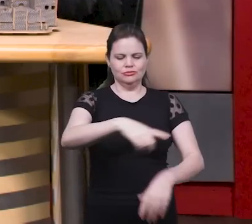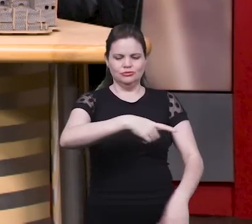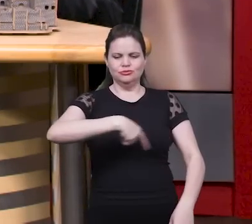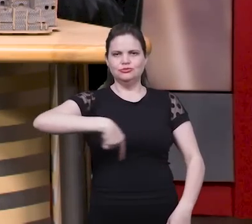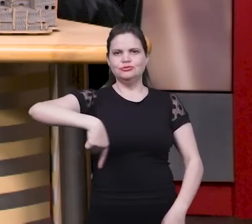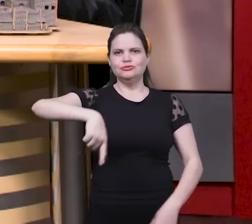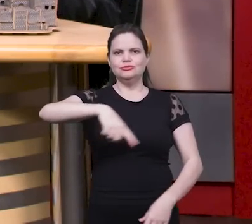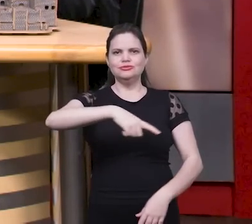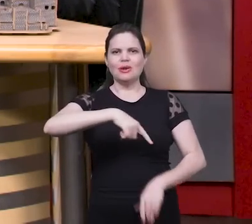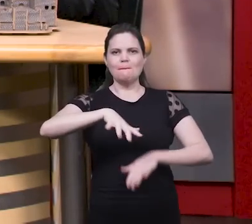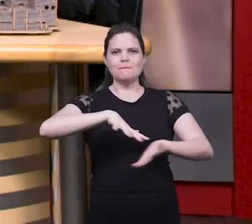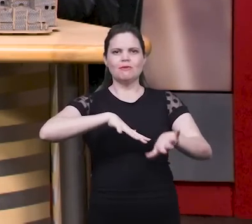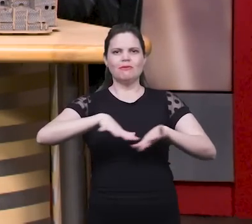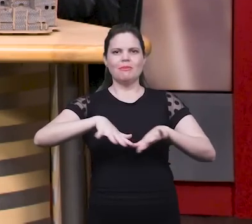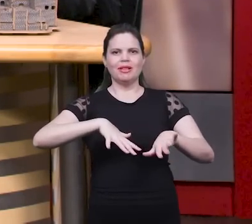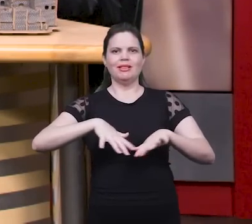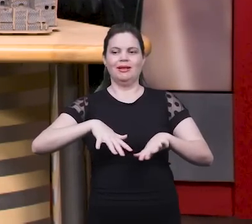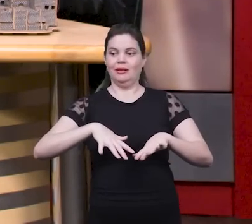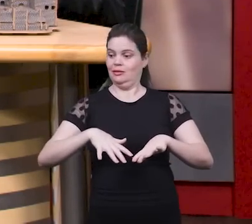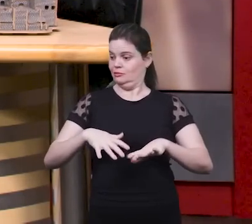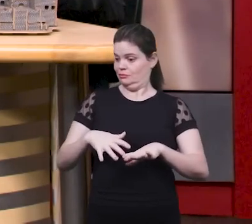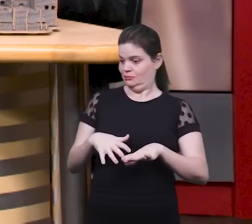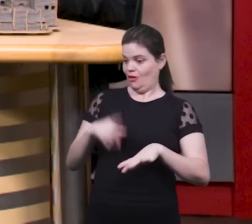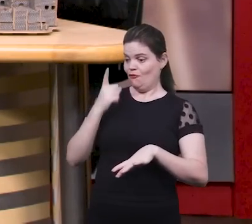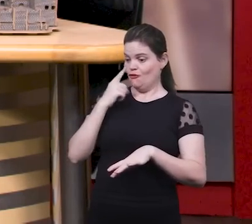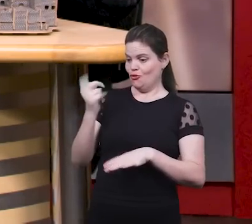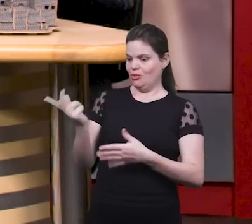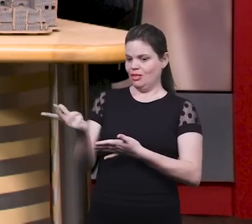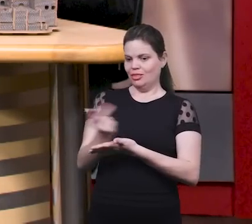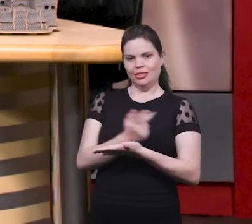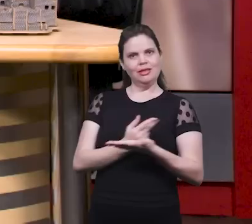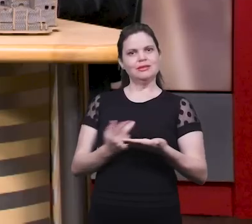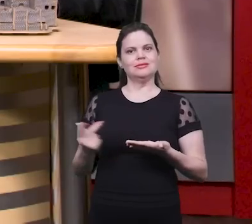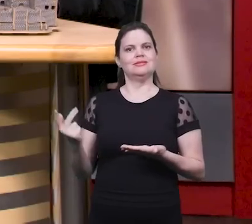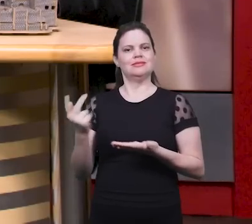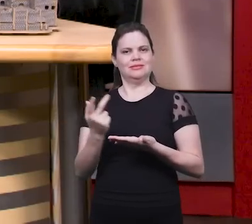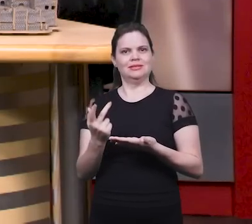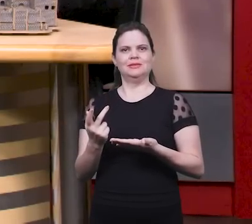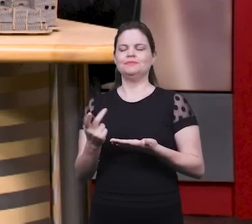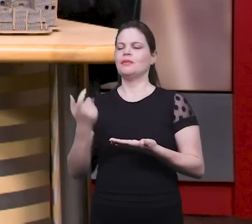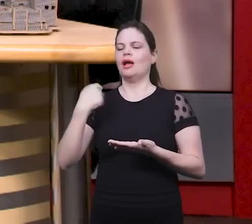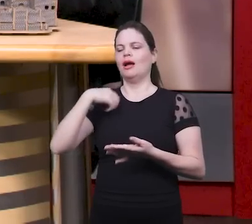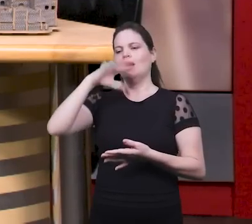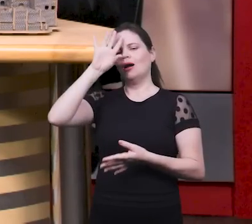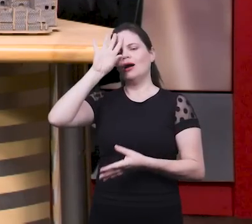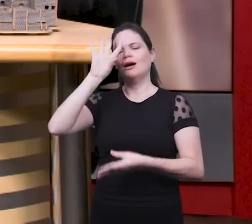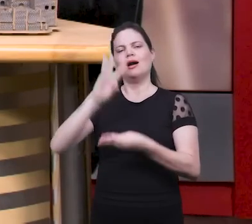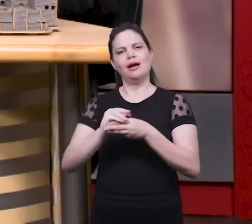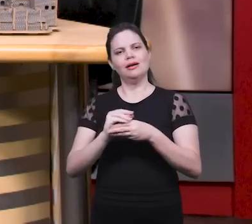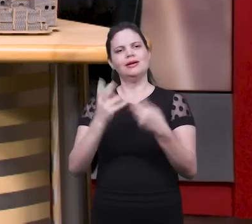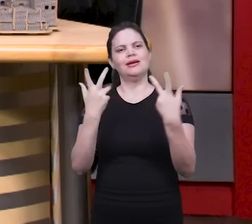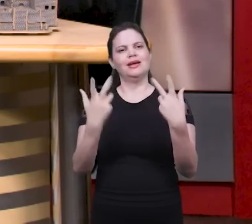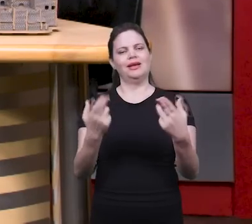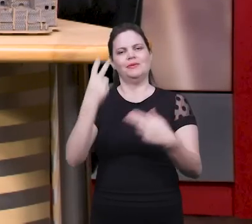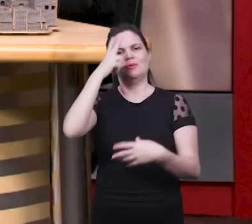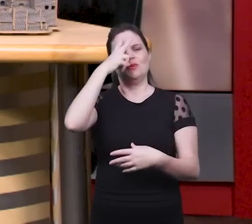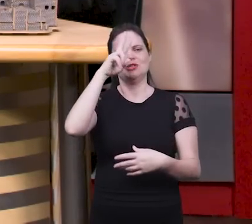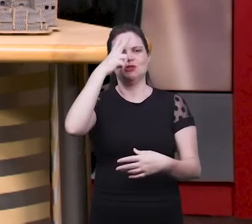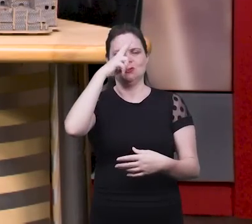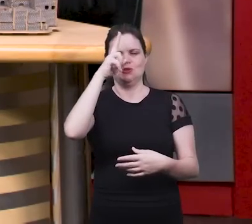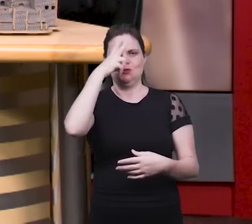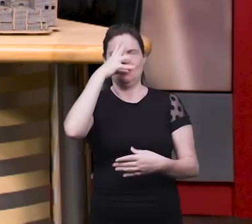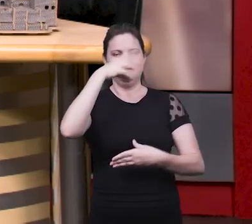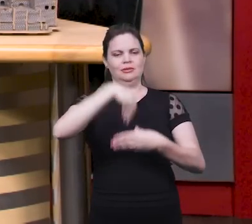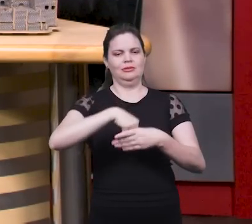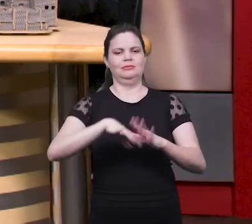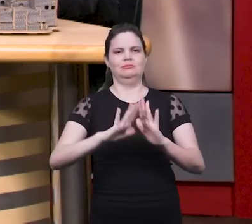lá em 1888, e daí eles tiveram assim, como tem essa história do anjo mexendo as